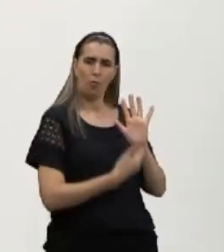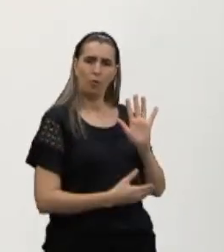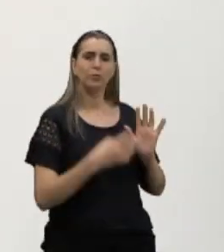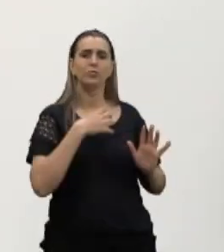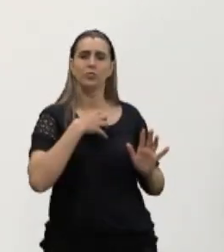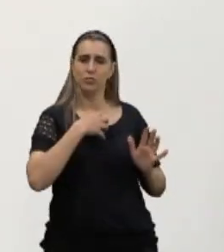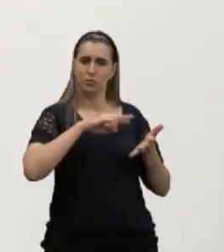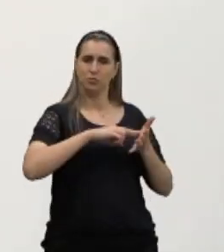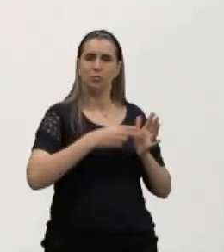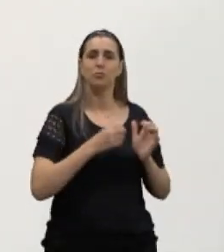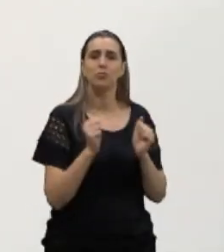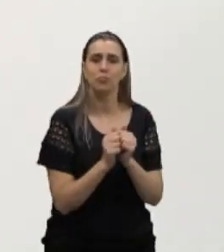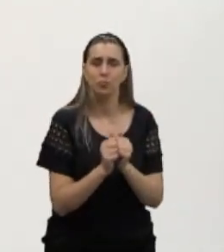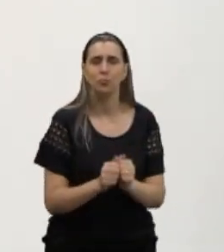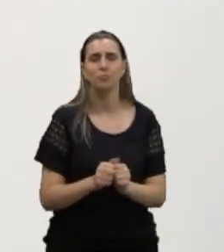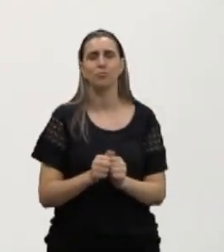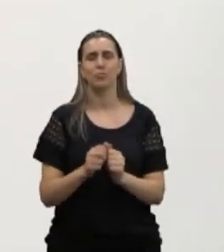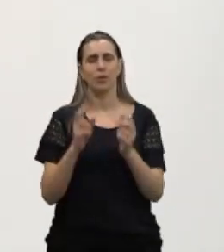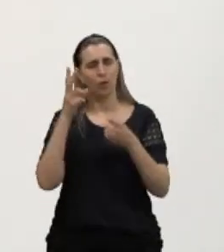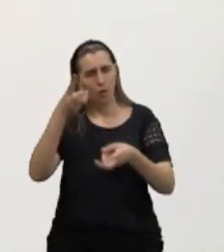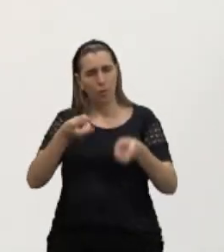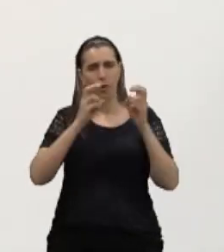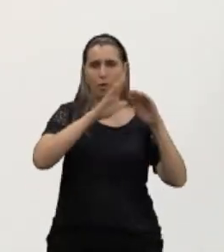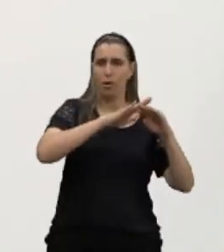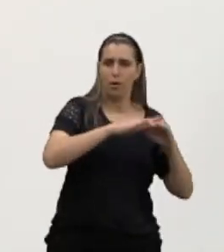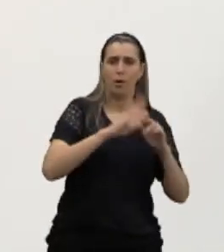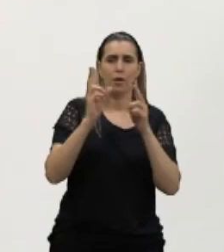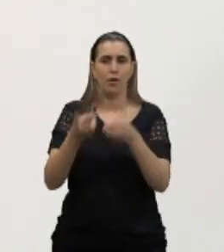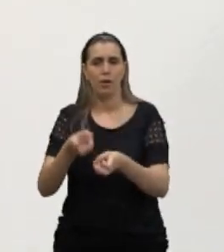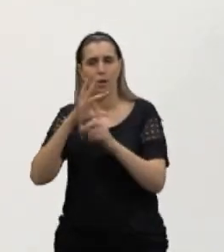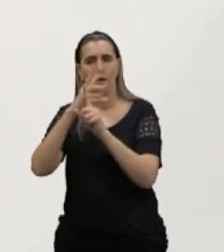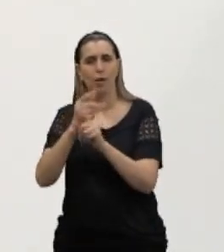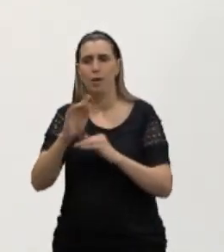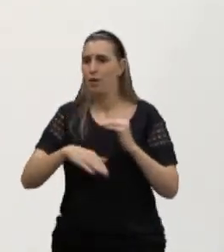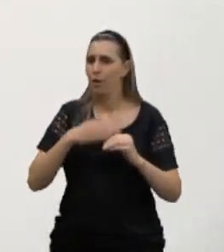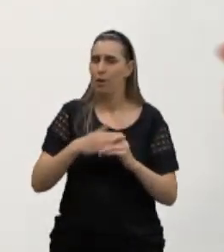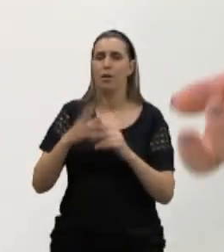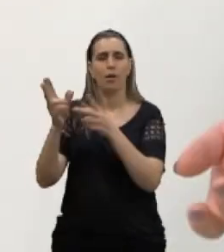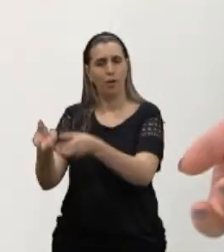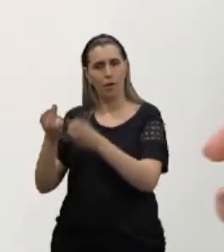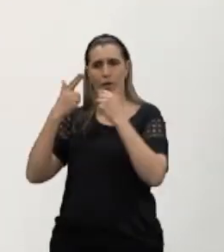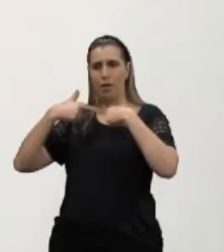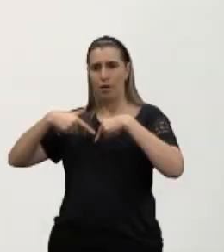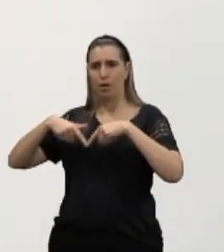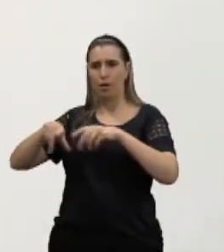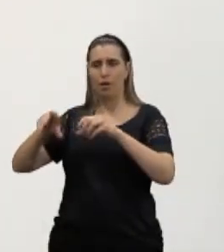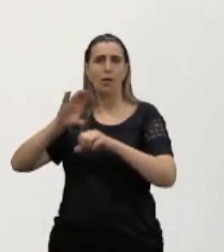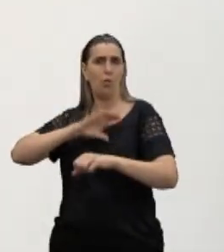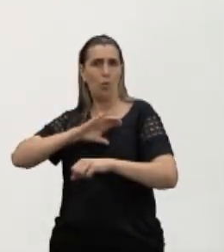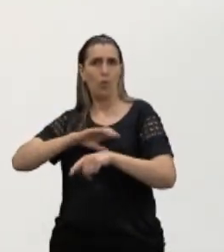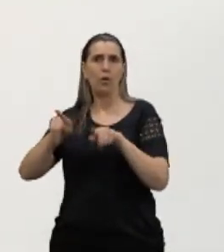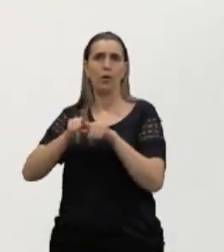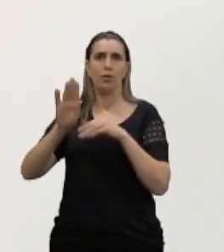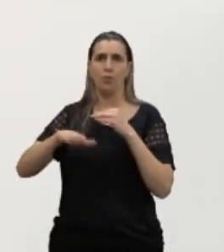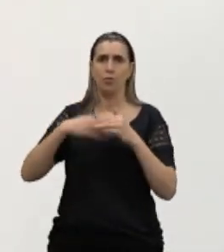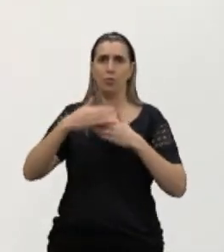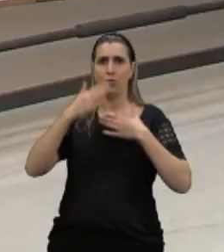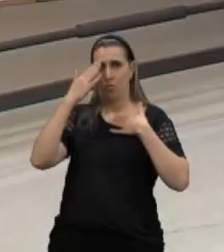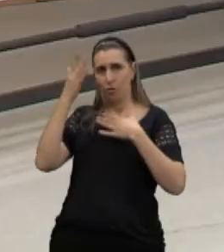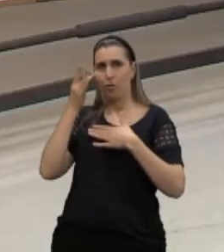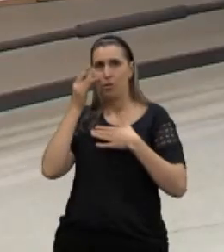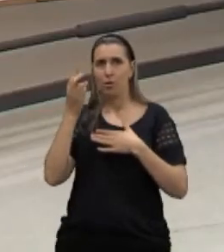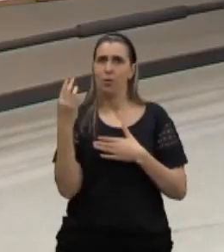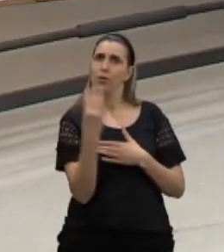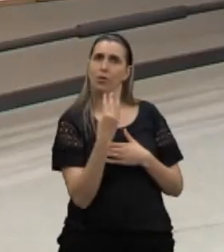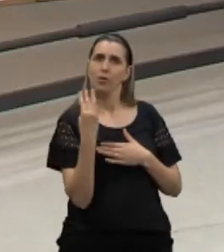sentido juntas. A gente vê matemática em tudo, a gente vê arte em tudo e a gente vê língua portuguesa em tudo. Muito obrigada pela presença